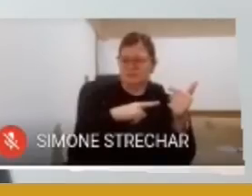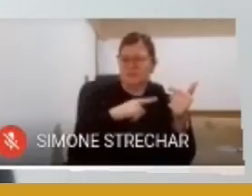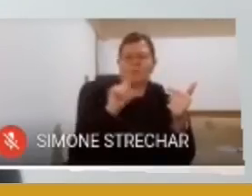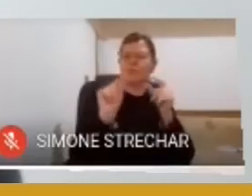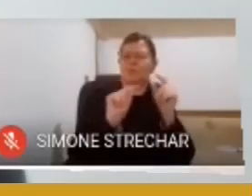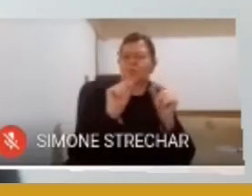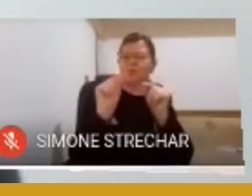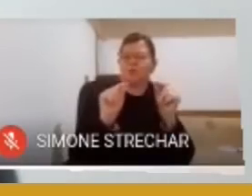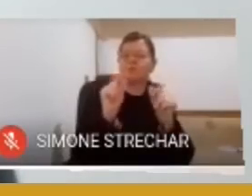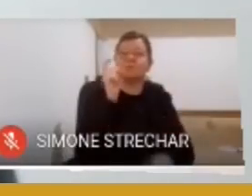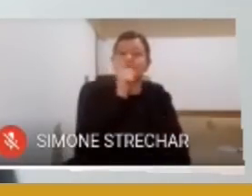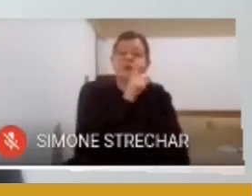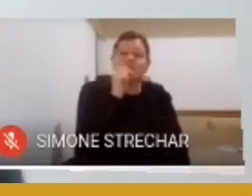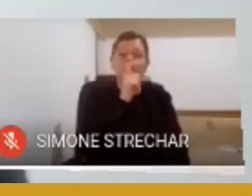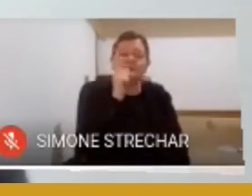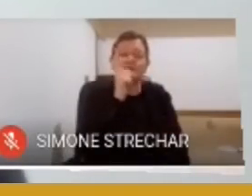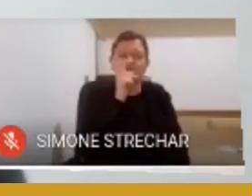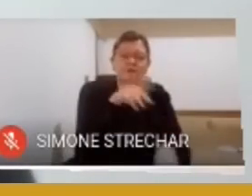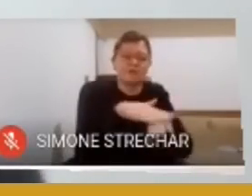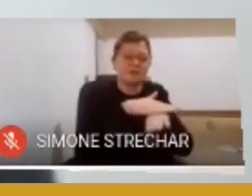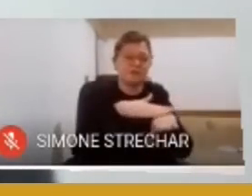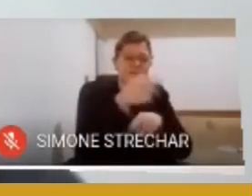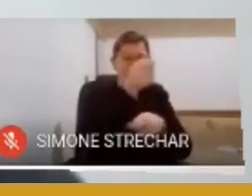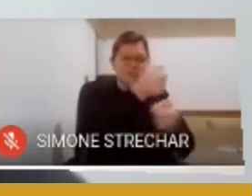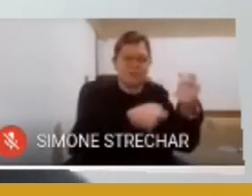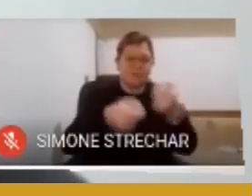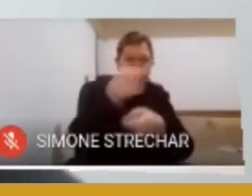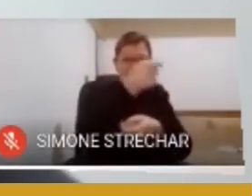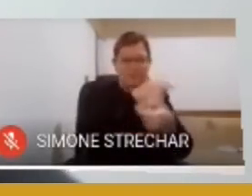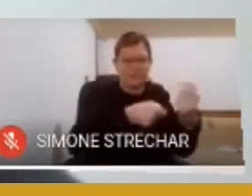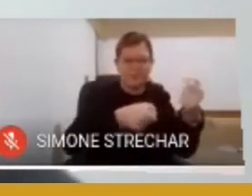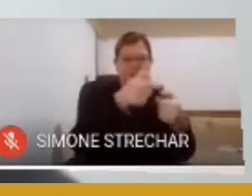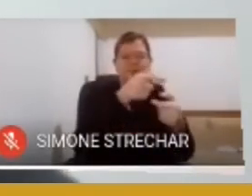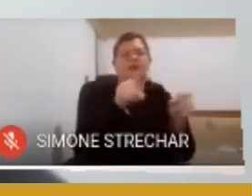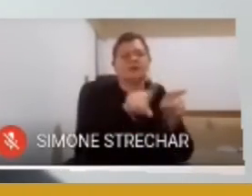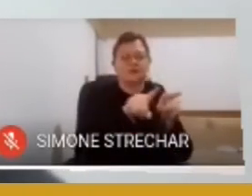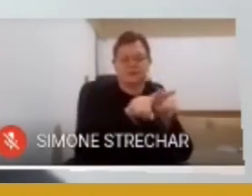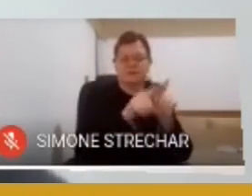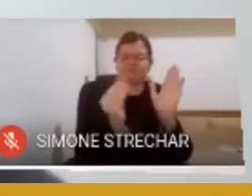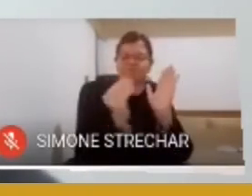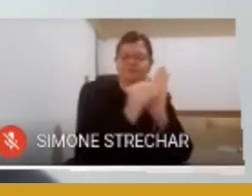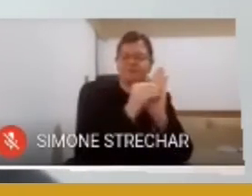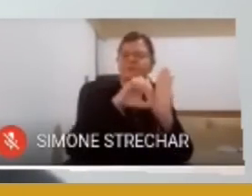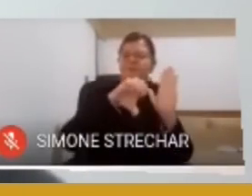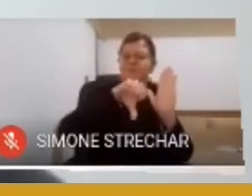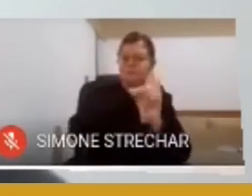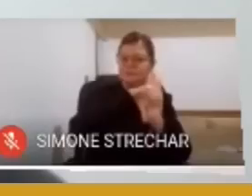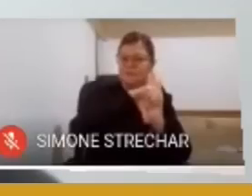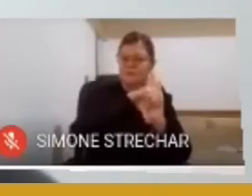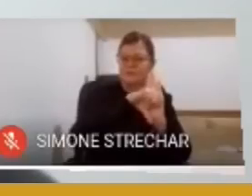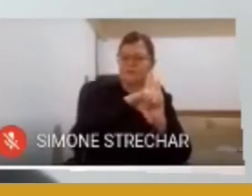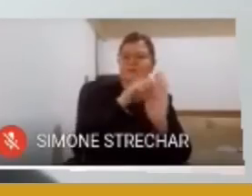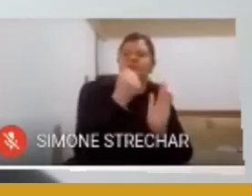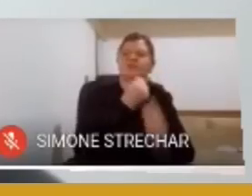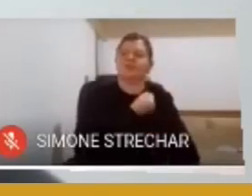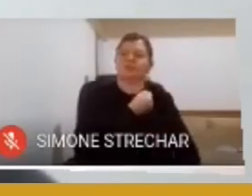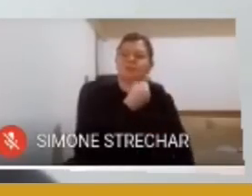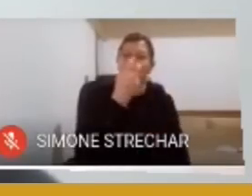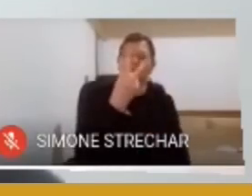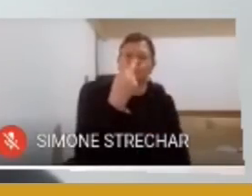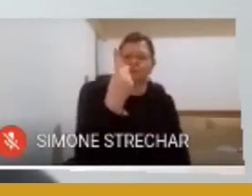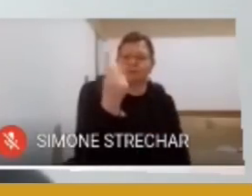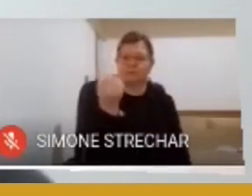no Código Penal, no artigo 216. O estupro, ele está no artigo 213, tá? Que